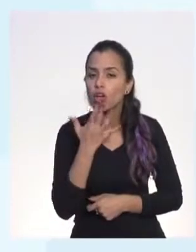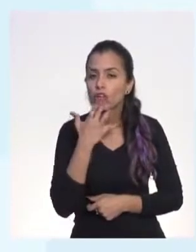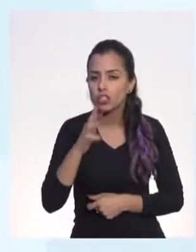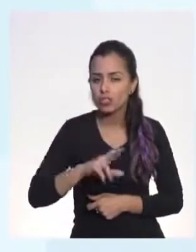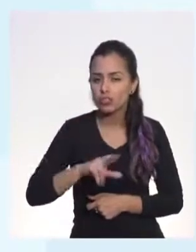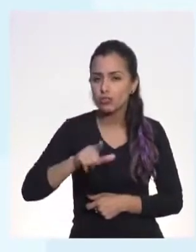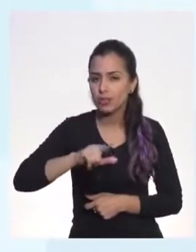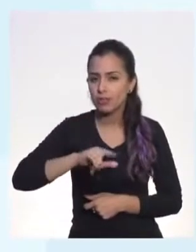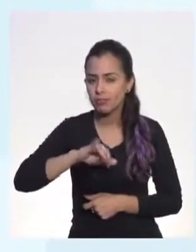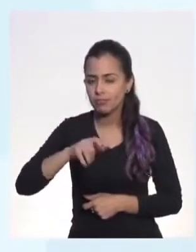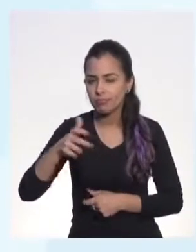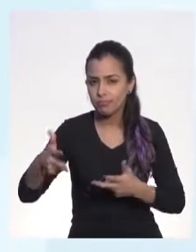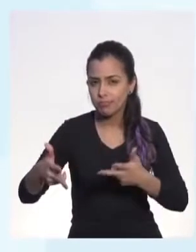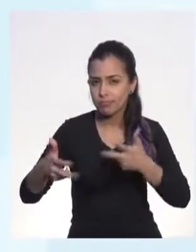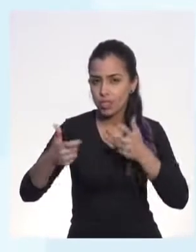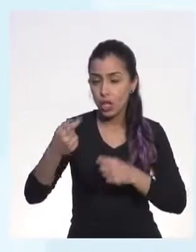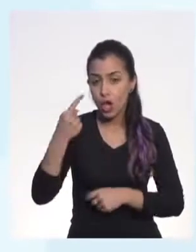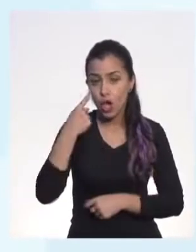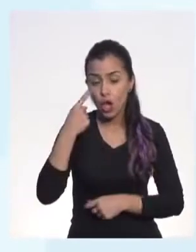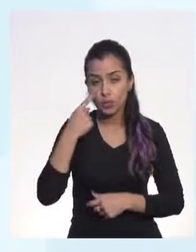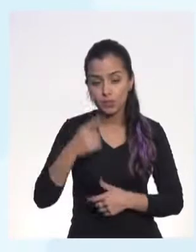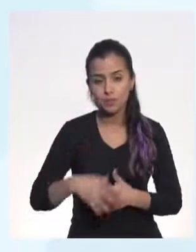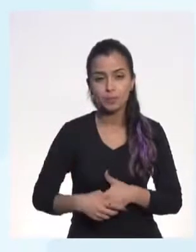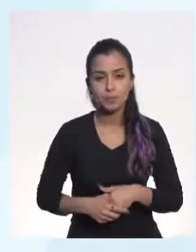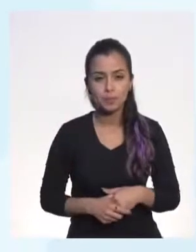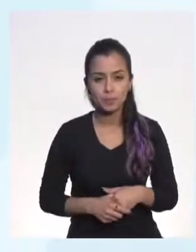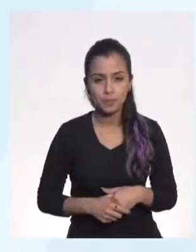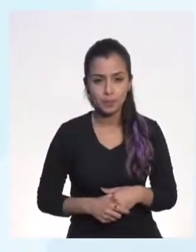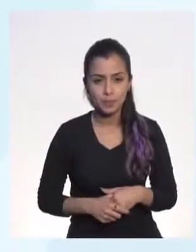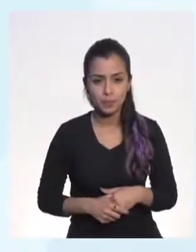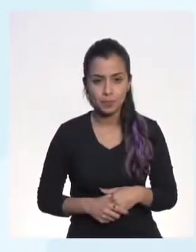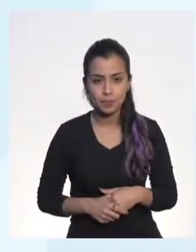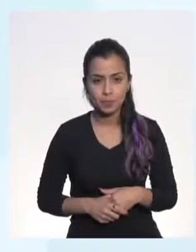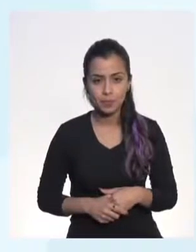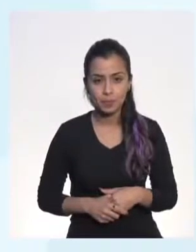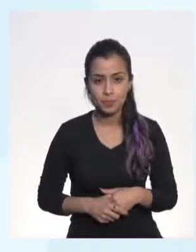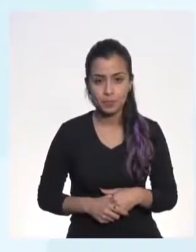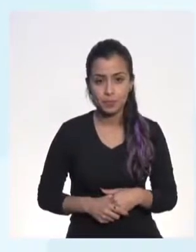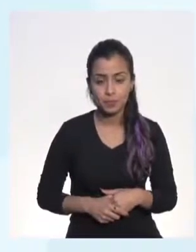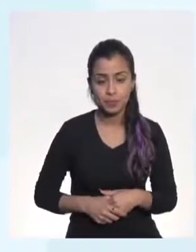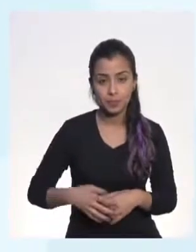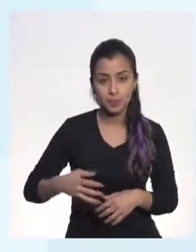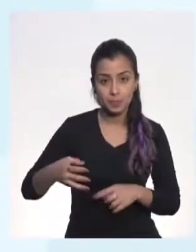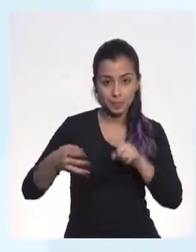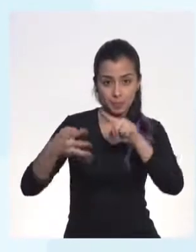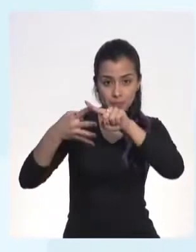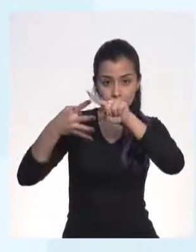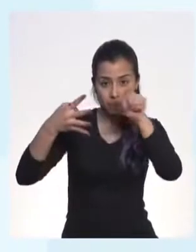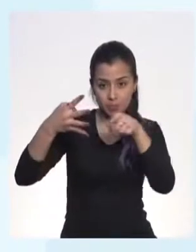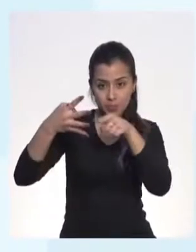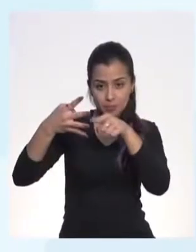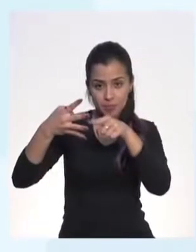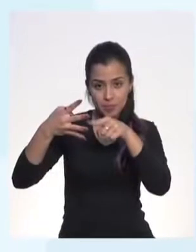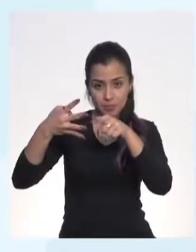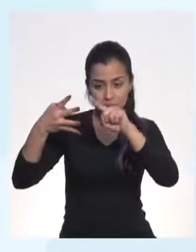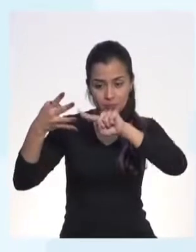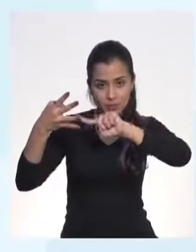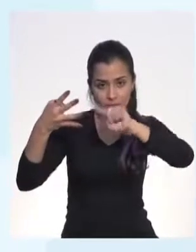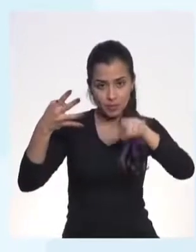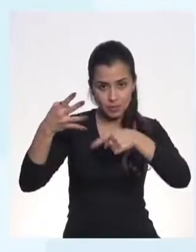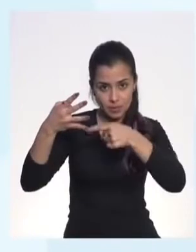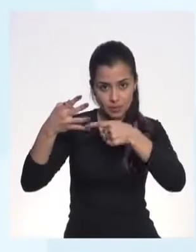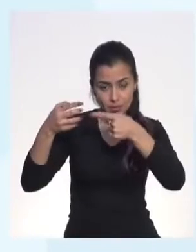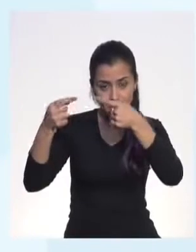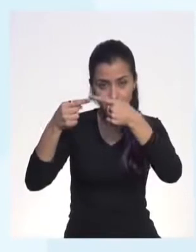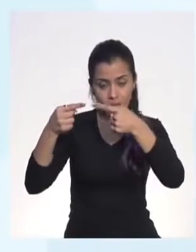chover aqui é um preto Olha só vocês perceberam que essa rima com essa essa rima com essa e elas estão